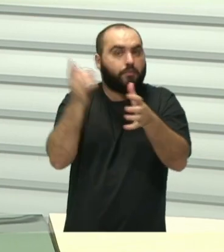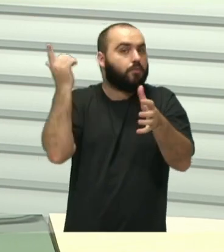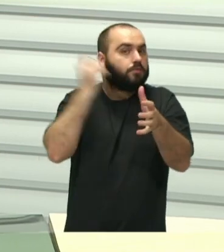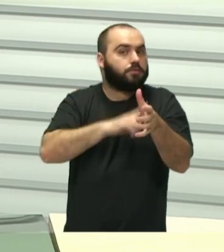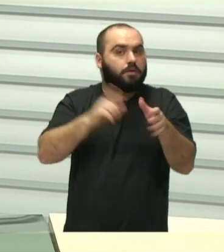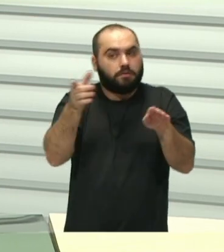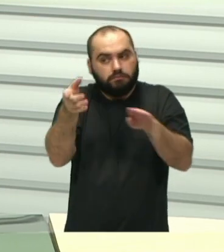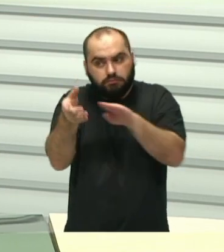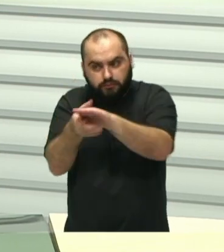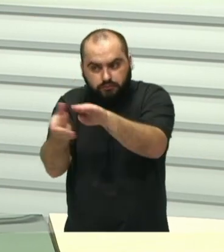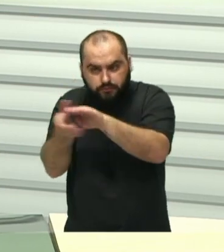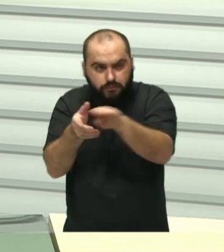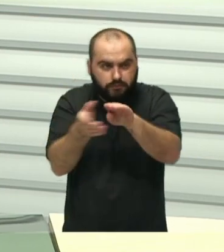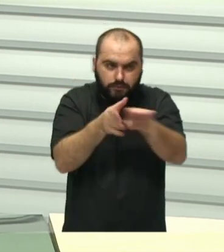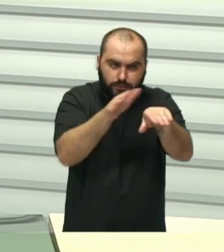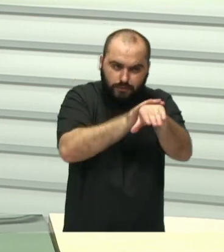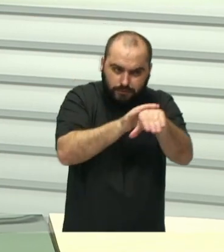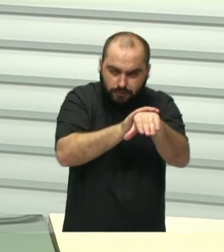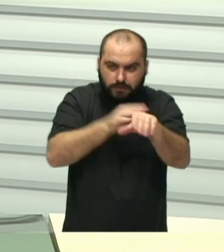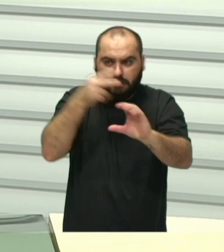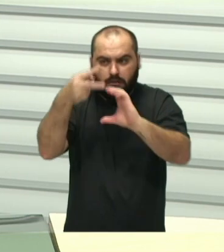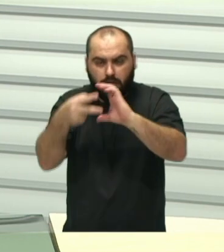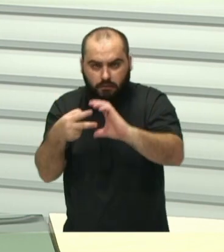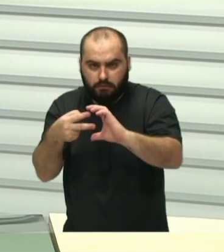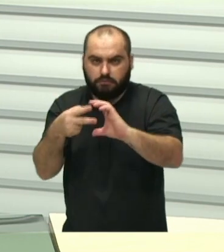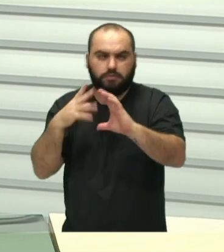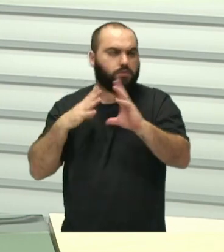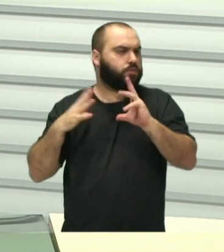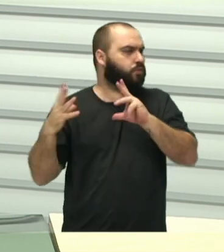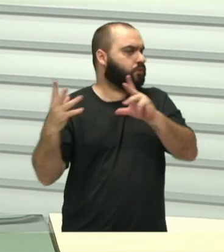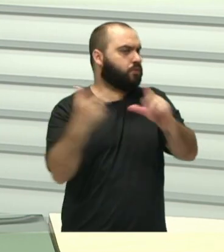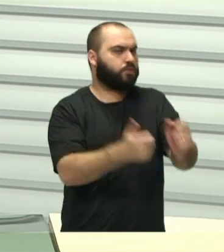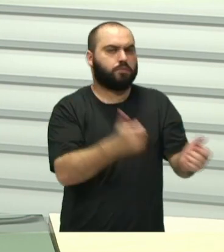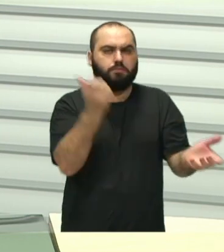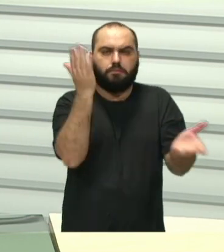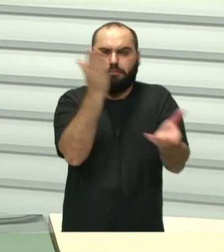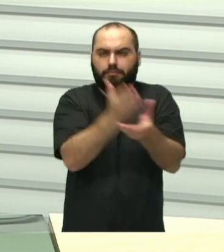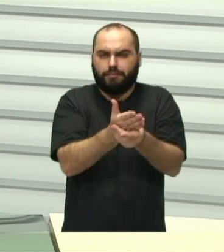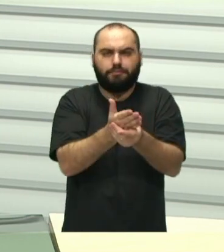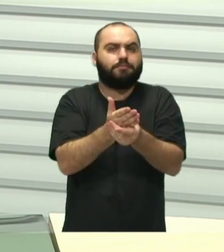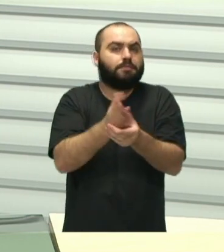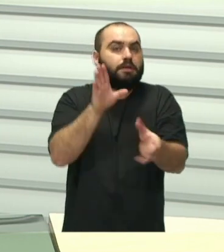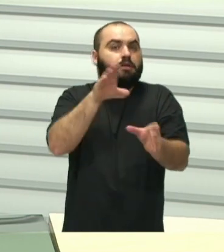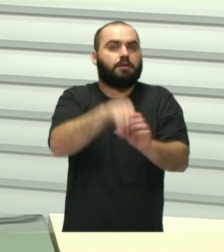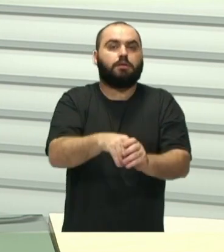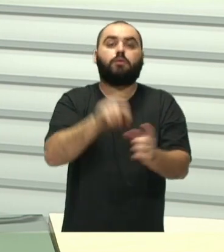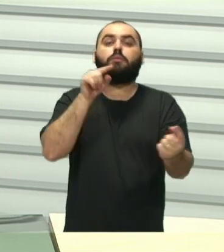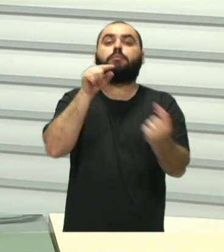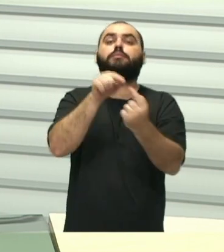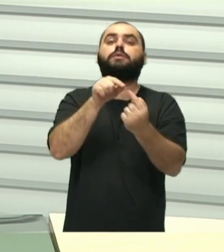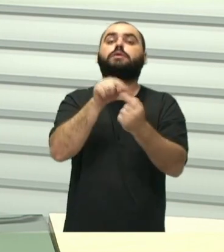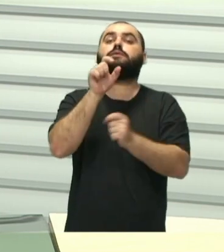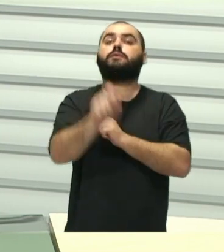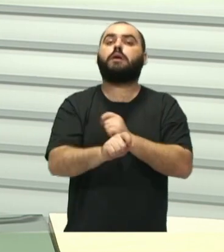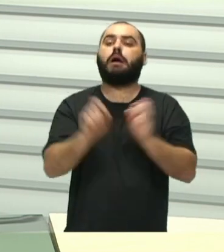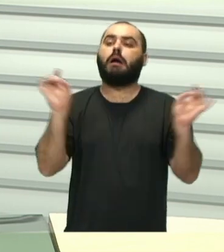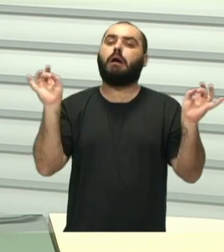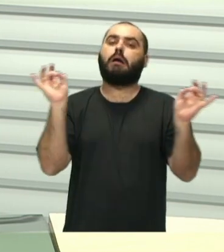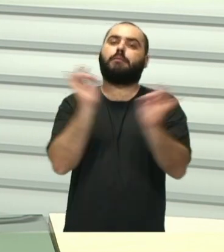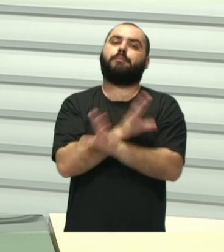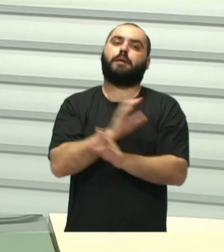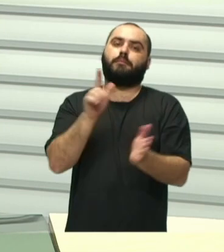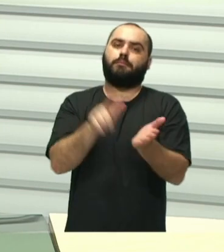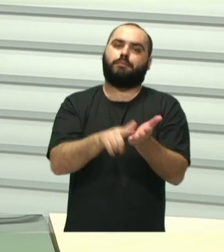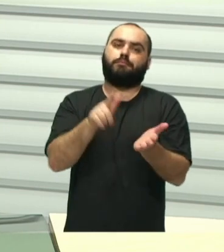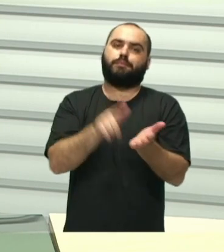a casa ele tem os todos os procedimentos administrativos vão tá integrado e com o objetivo também de dizer a uso de